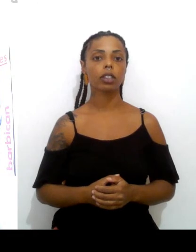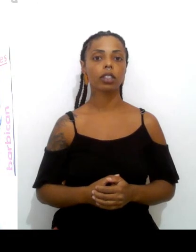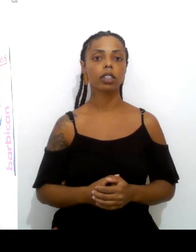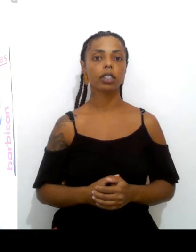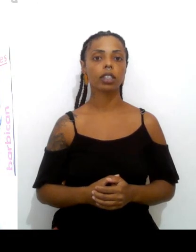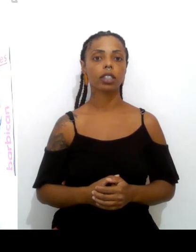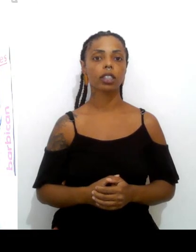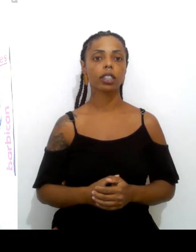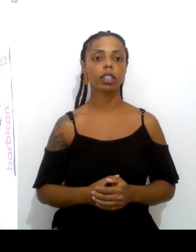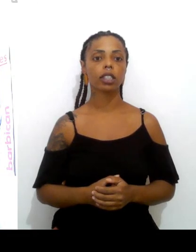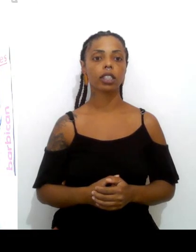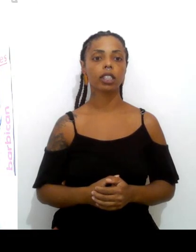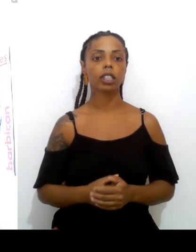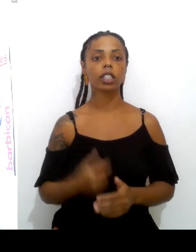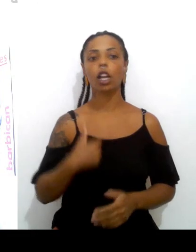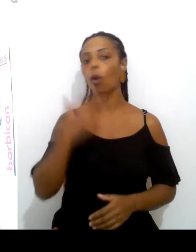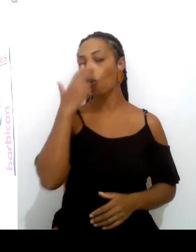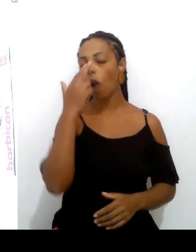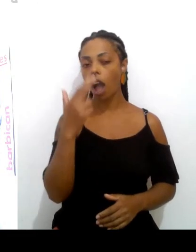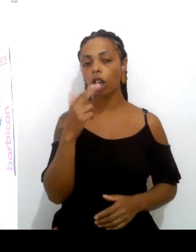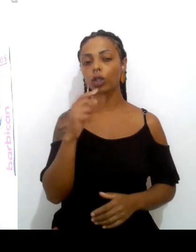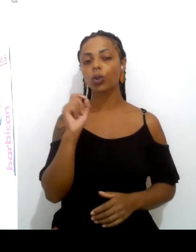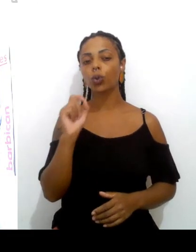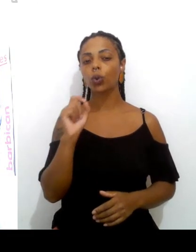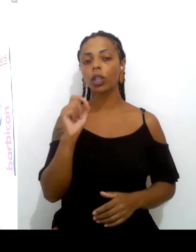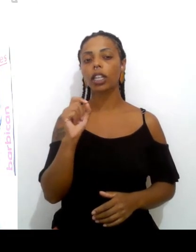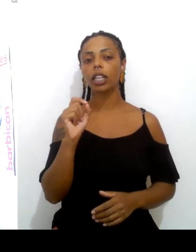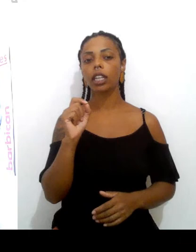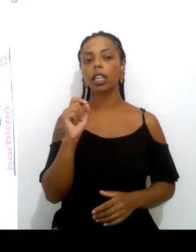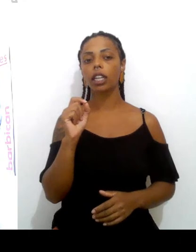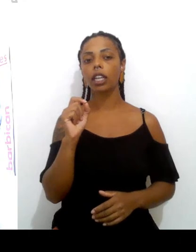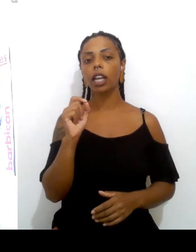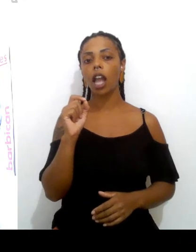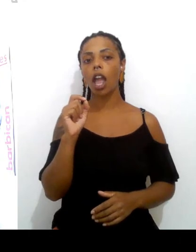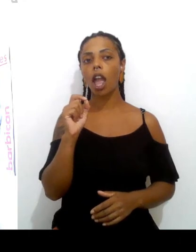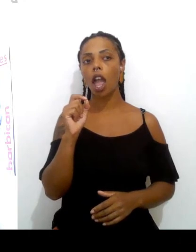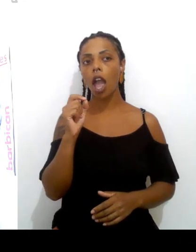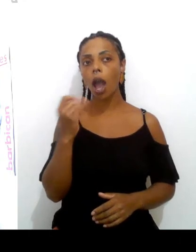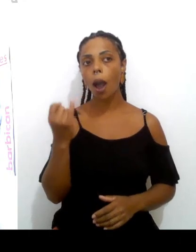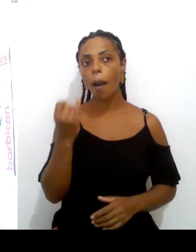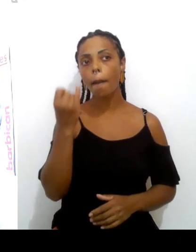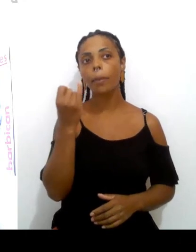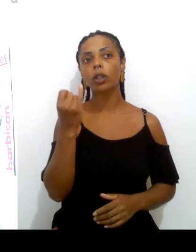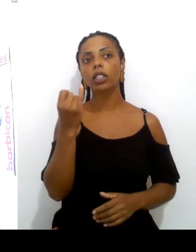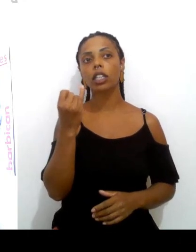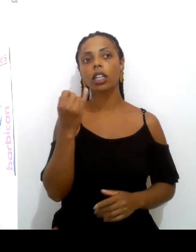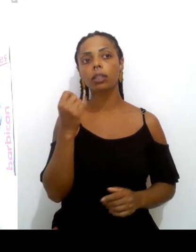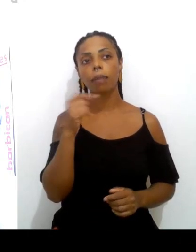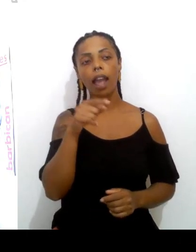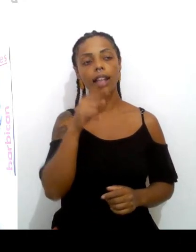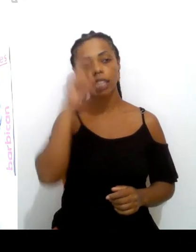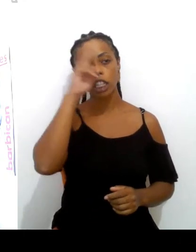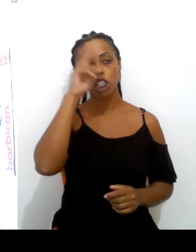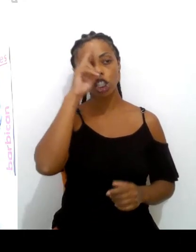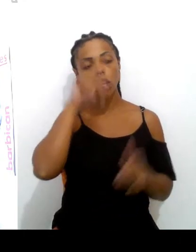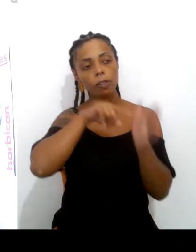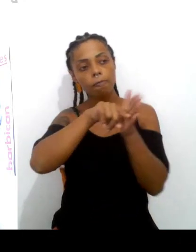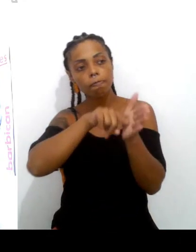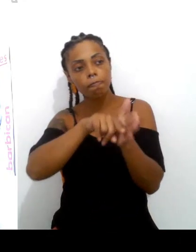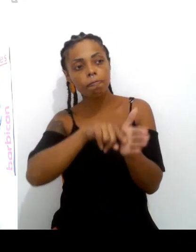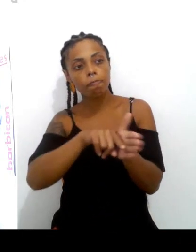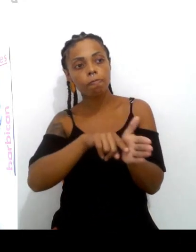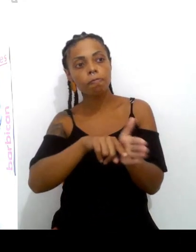Eu acho que o que tem de útil aqui na exploração desse tipo de histórias aqui